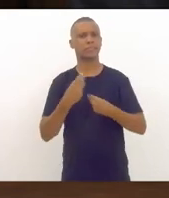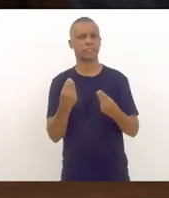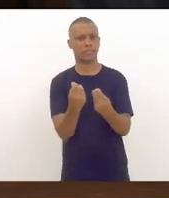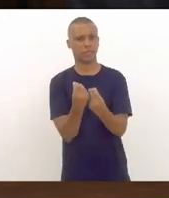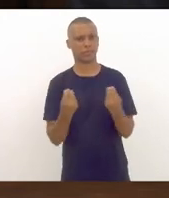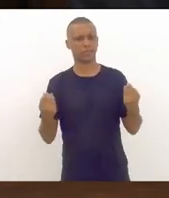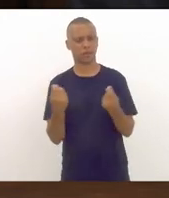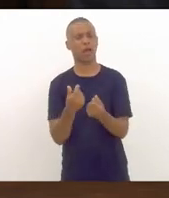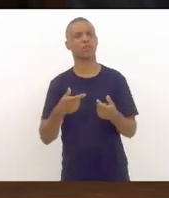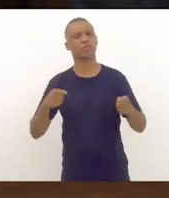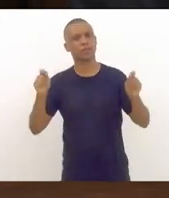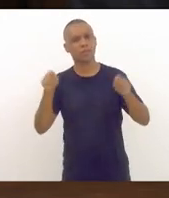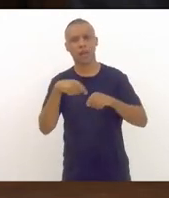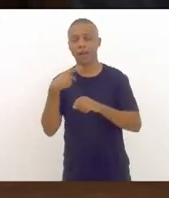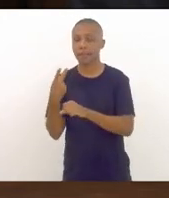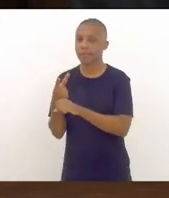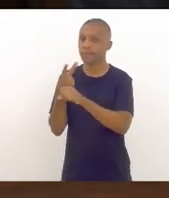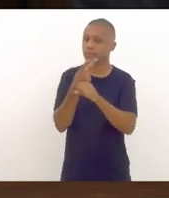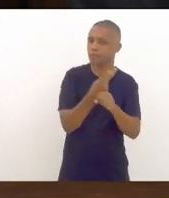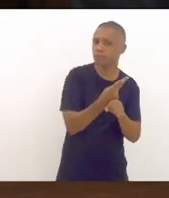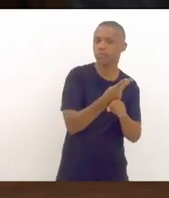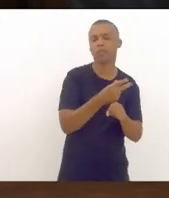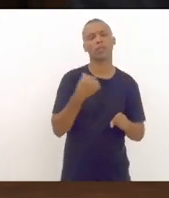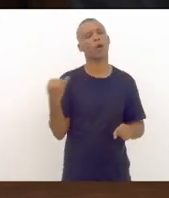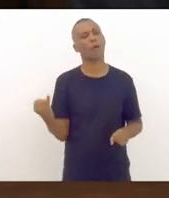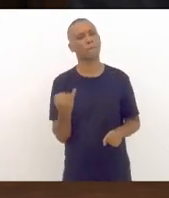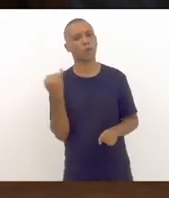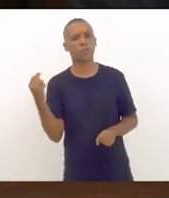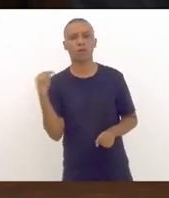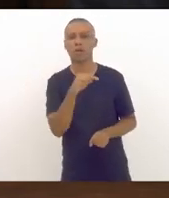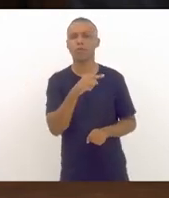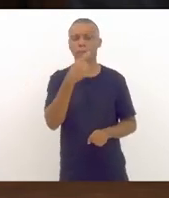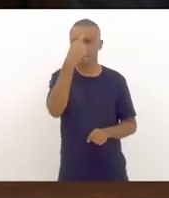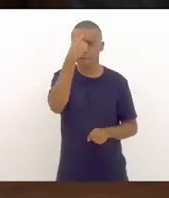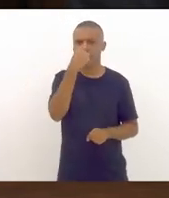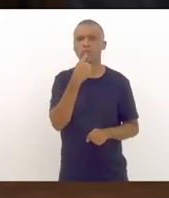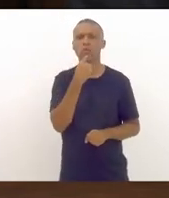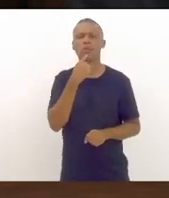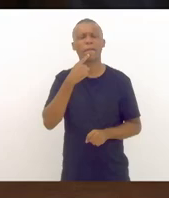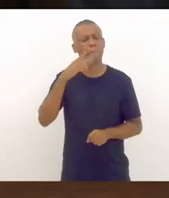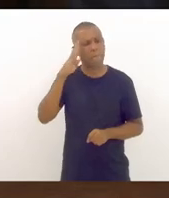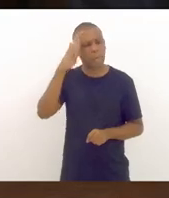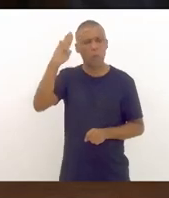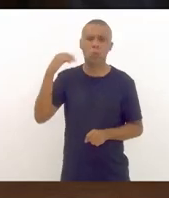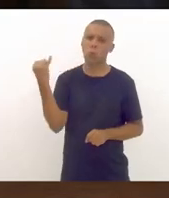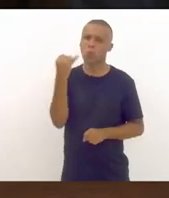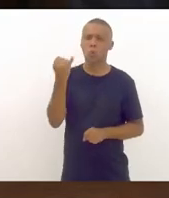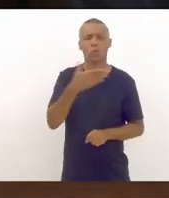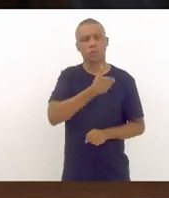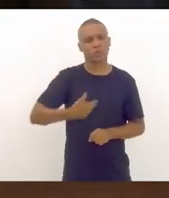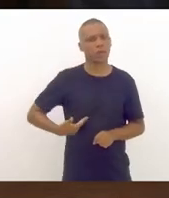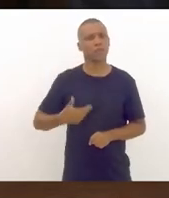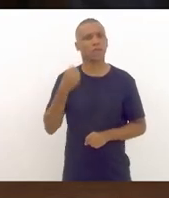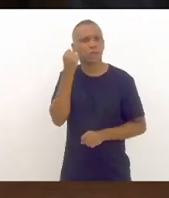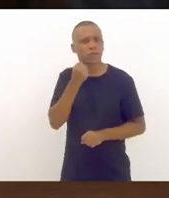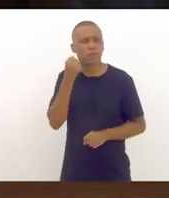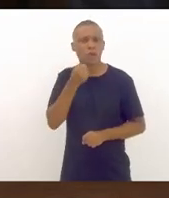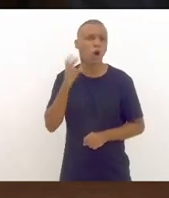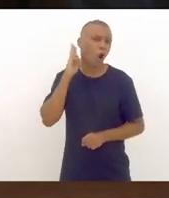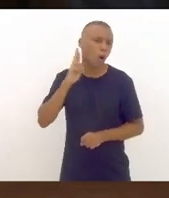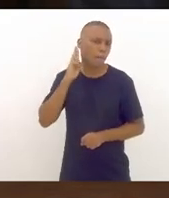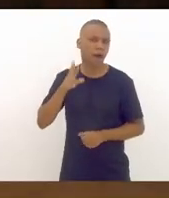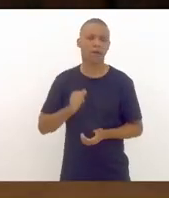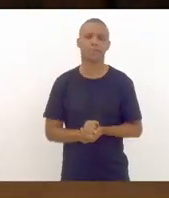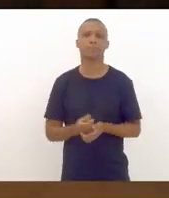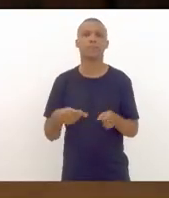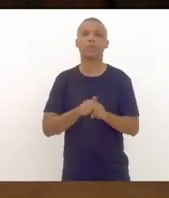dar essa comenda tão, tão importante para uma figura ímpar para esse Estado, que é o senador Romário. Queria cumprimentar o